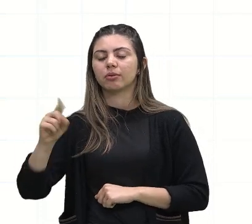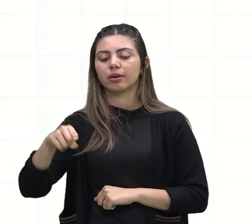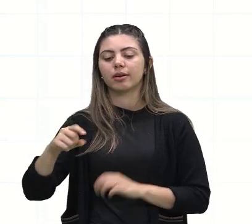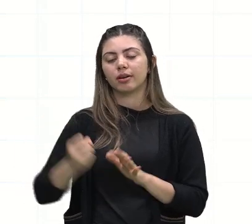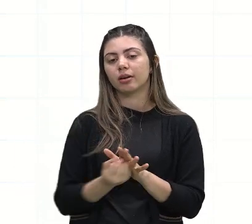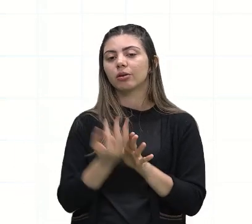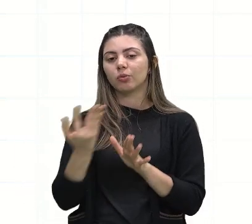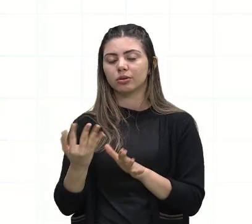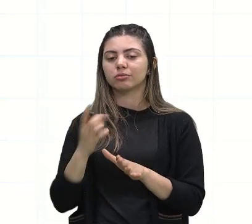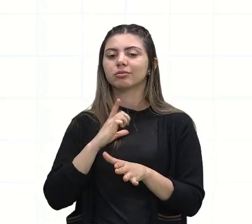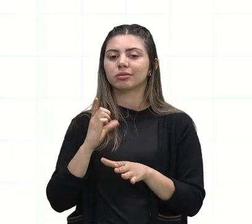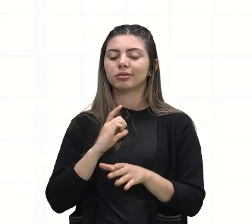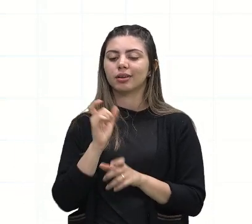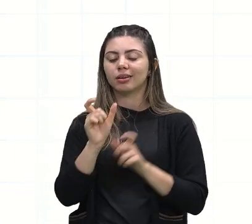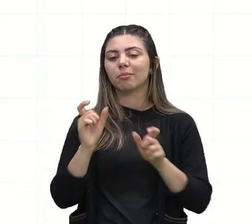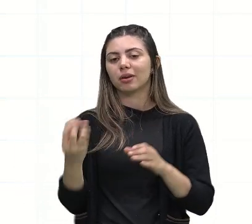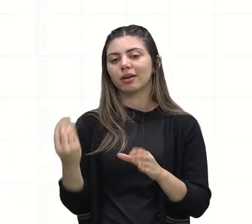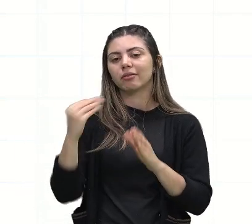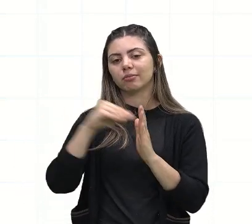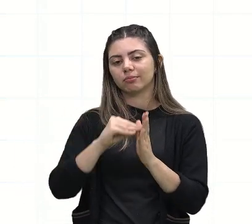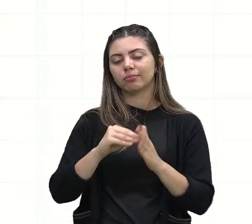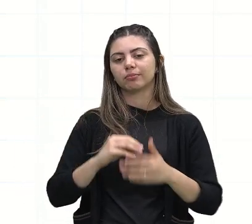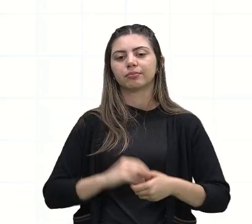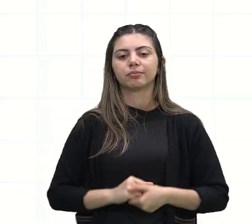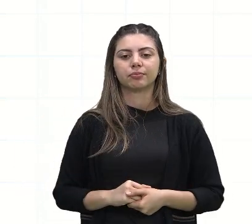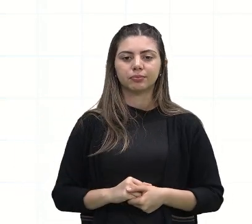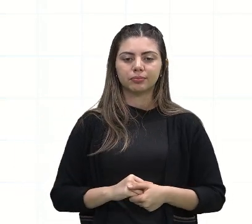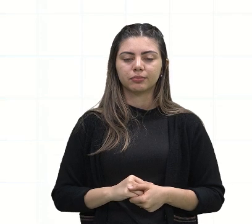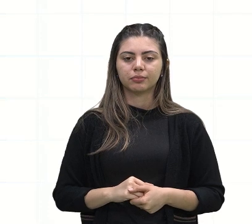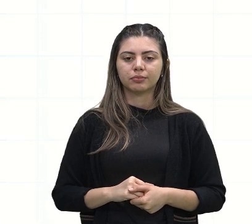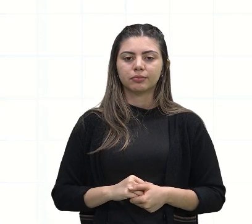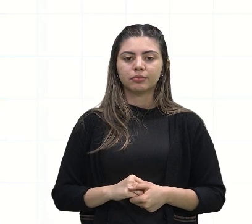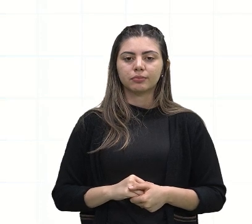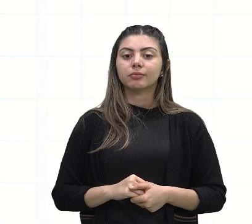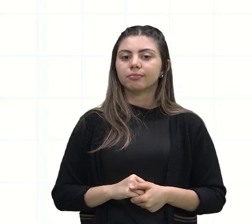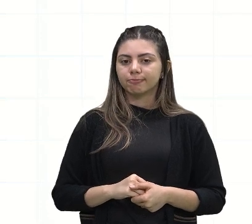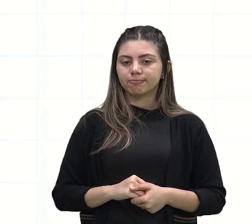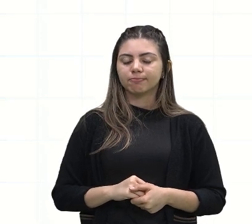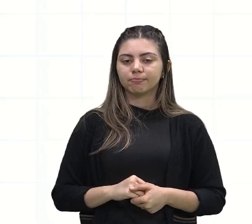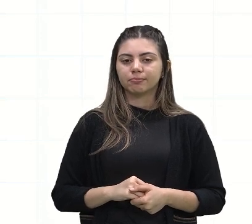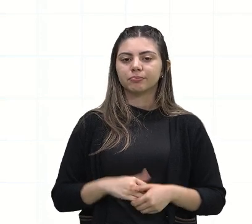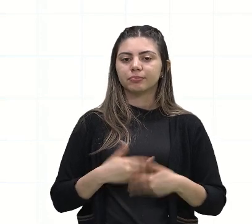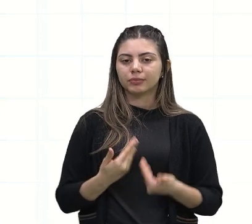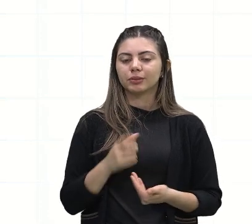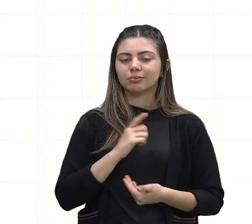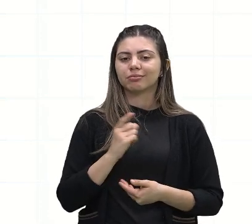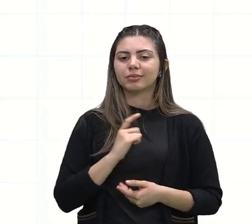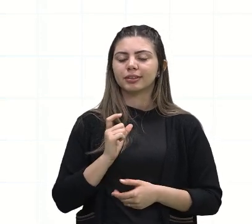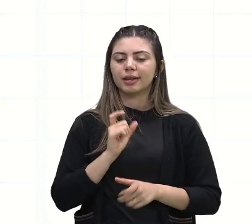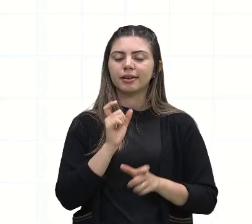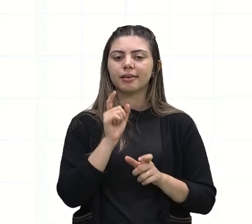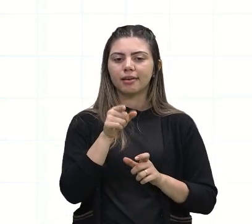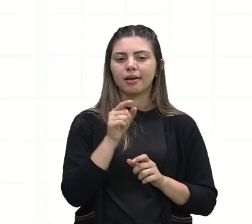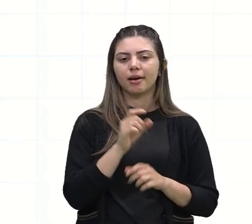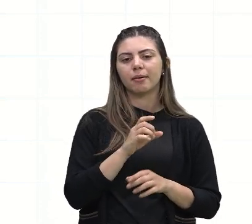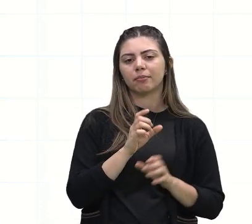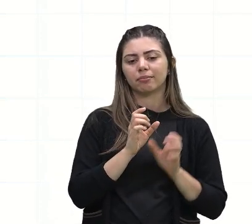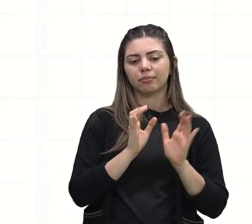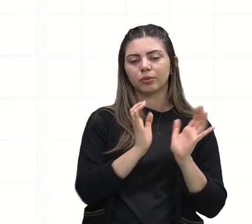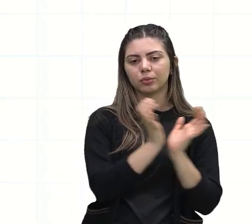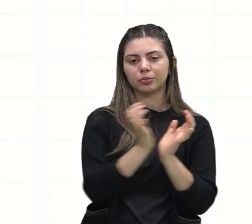ali tendo 1000 tijolos ali naquele conjunto, no caso do milheiro,